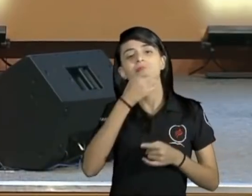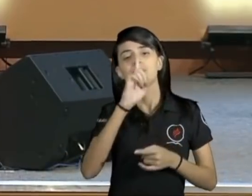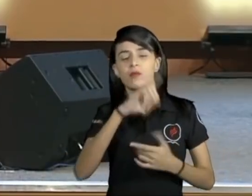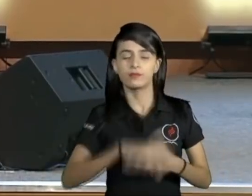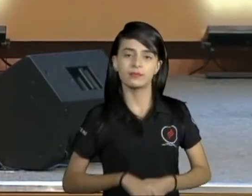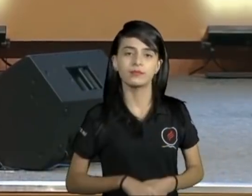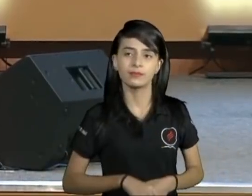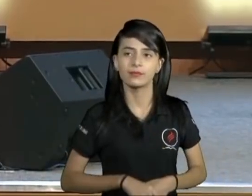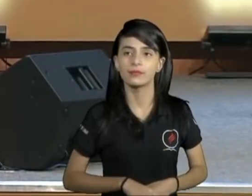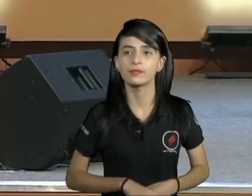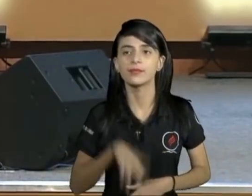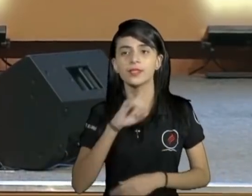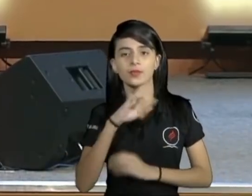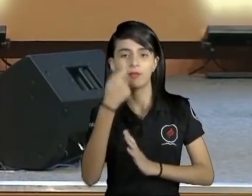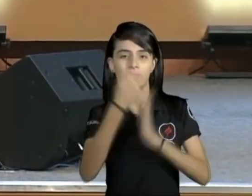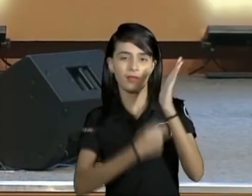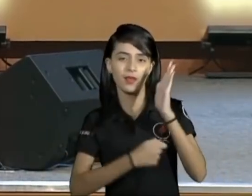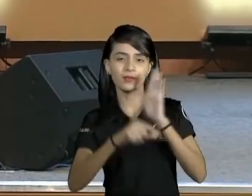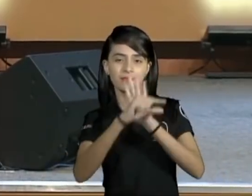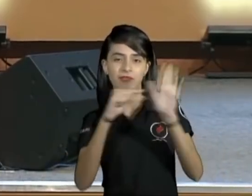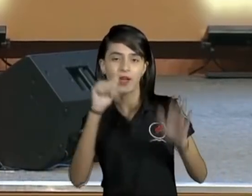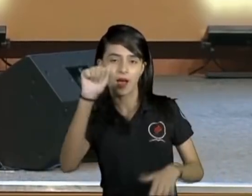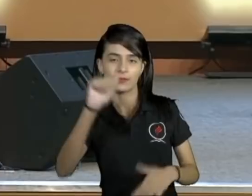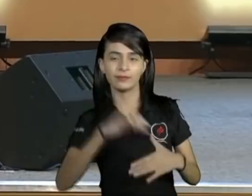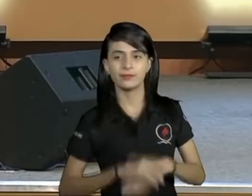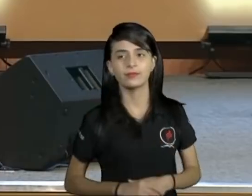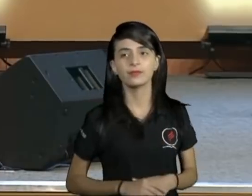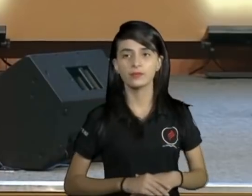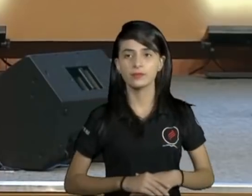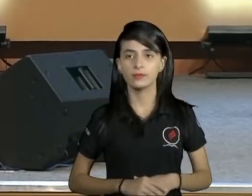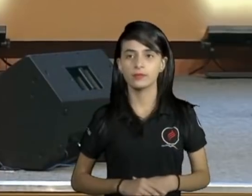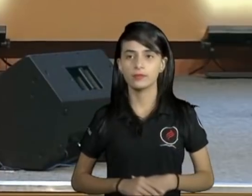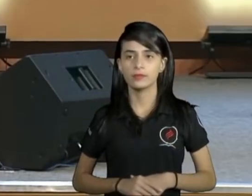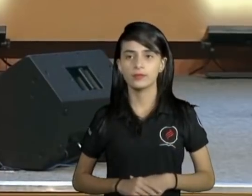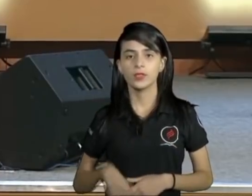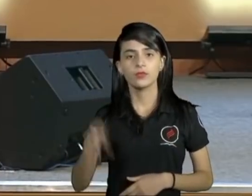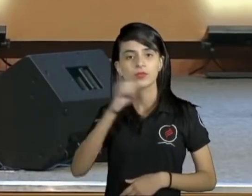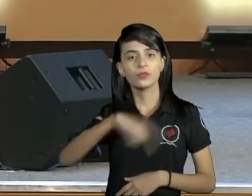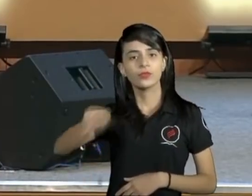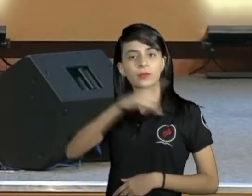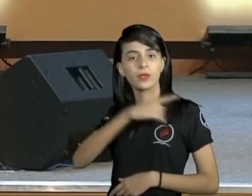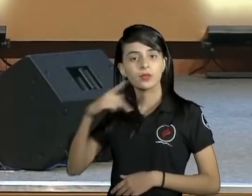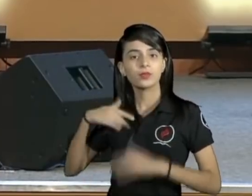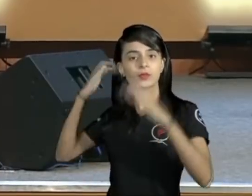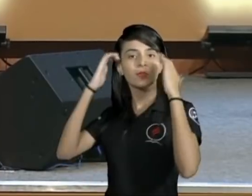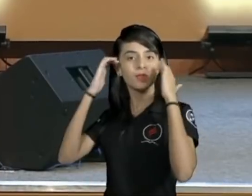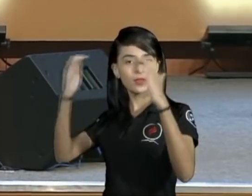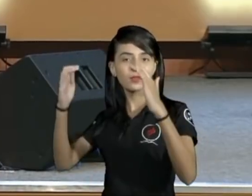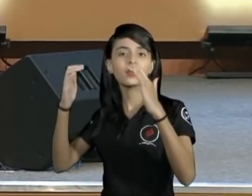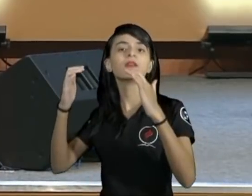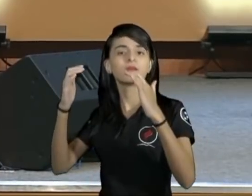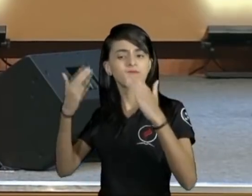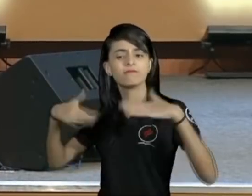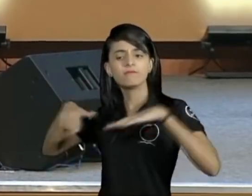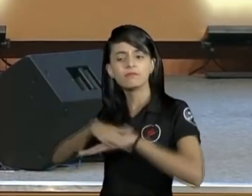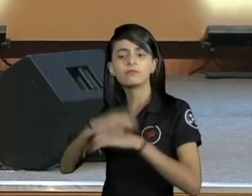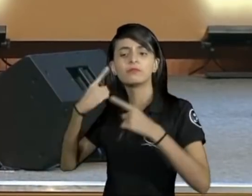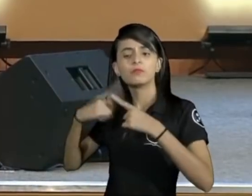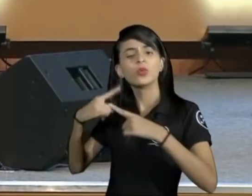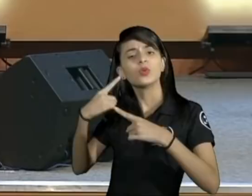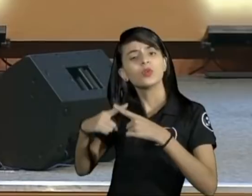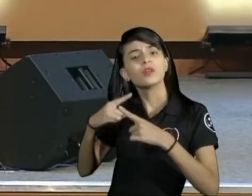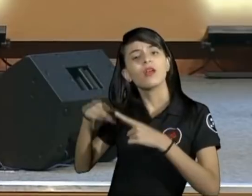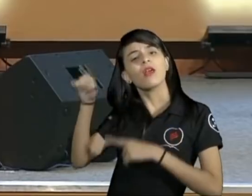eu vou ficar com a primeira parte do texto e obedecei a vossos pastores e sujeitai-vos a eles porque